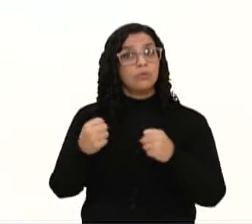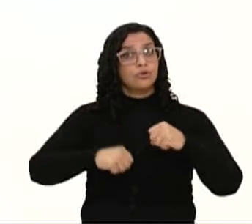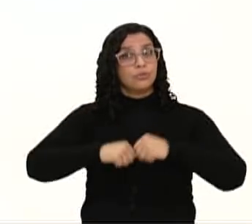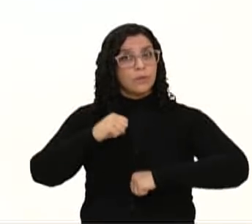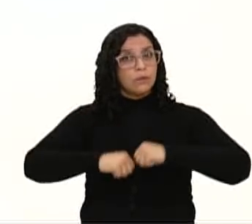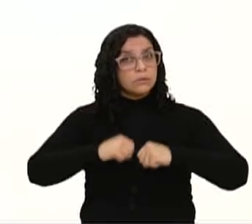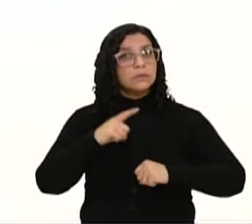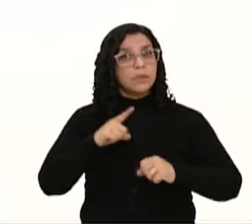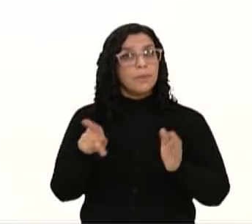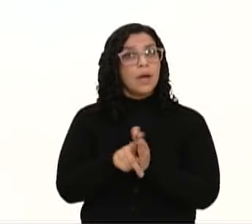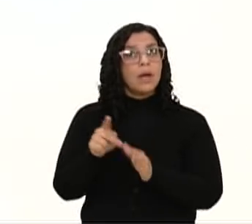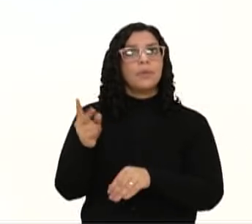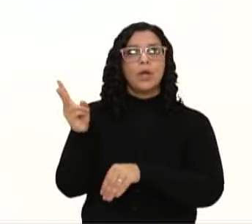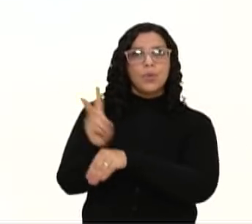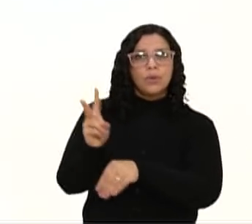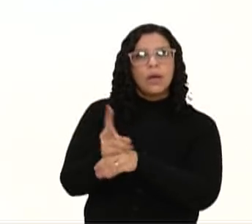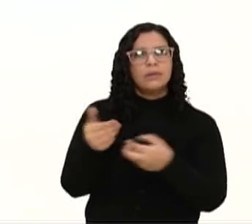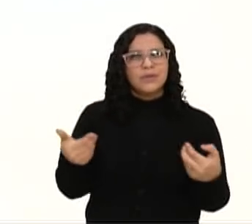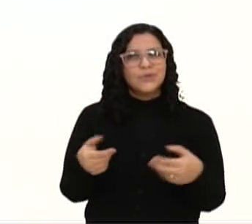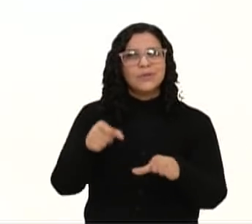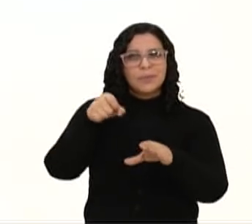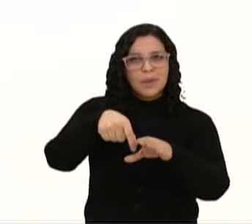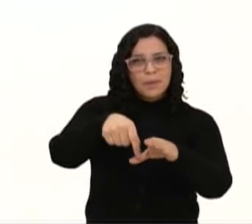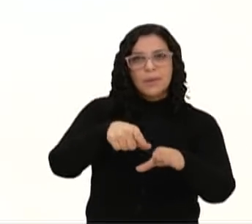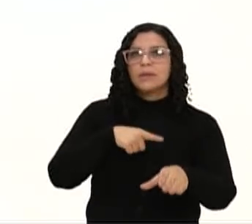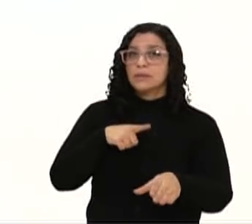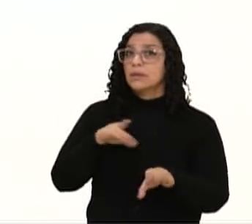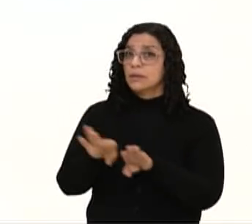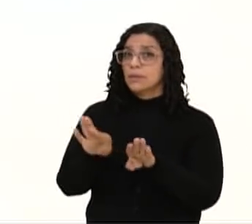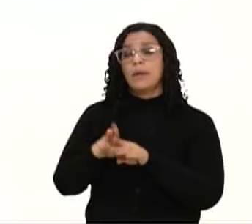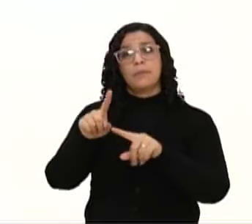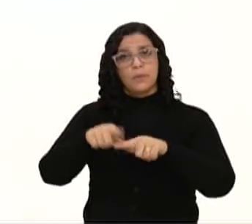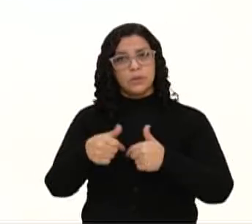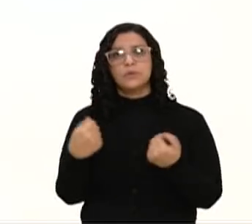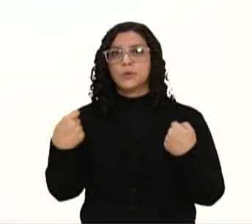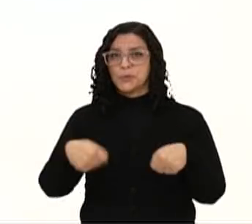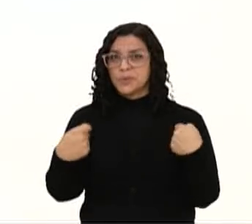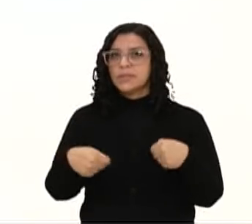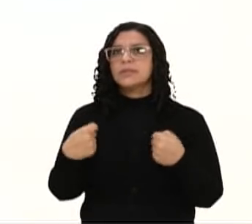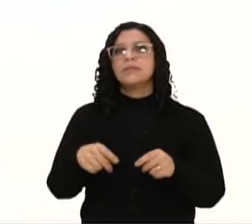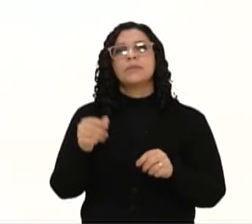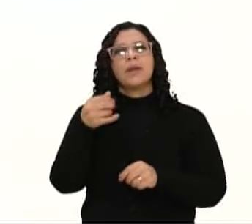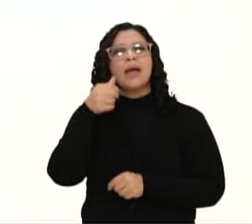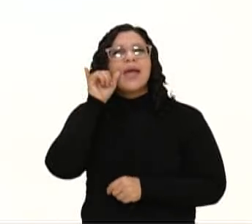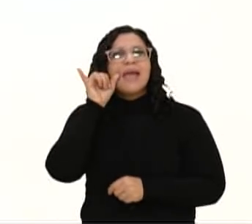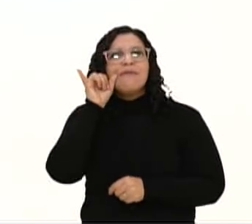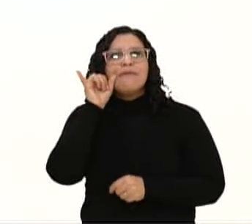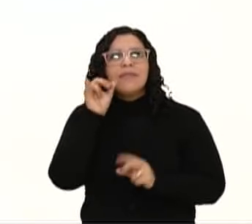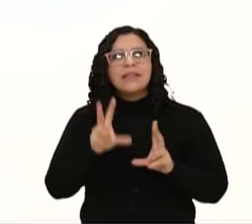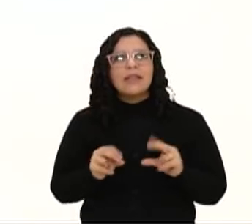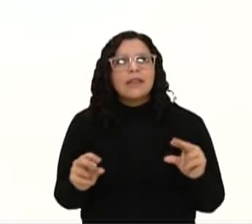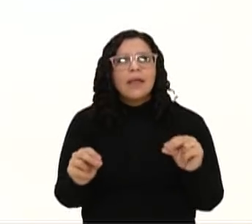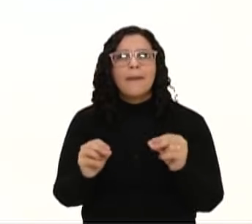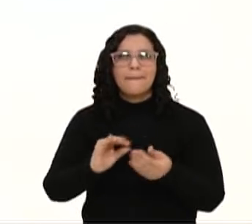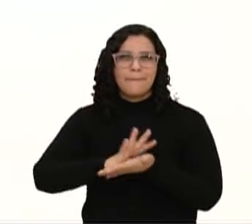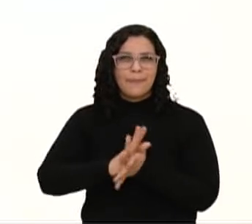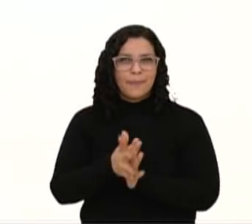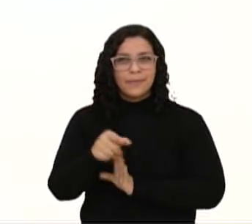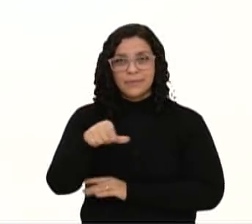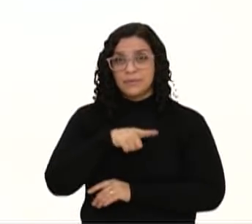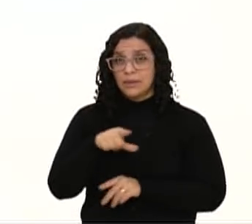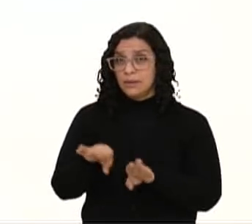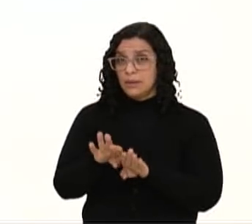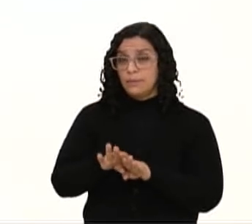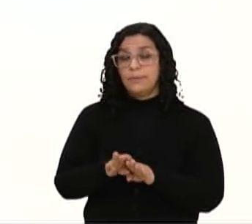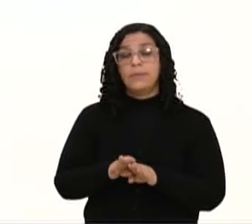para atender a demanda, para atender o agronegócio paranaense, né? E do Brasil também. A expansão, pesquisa e produção